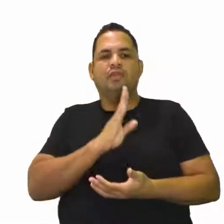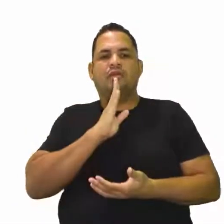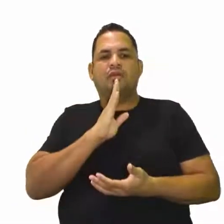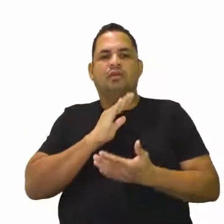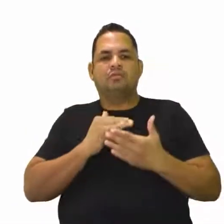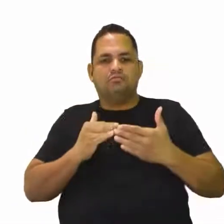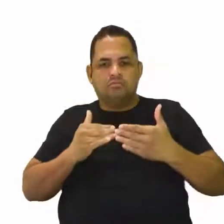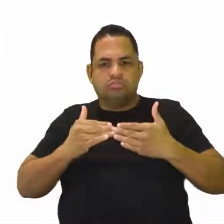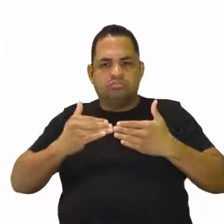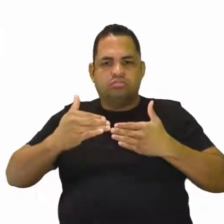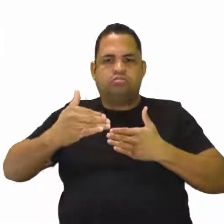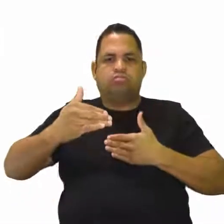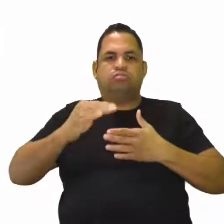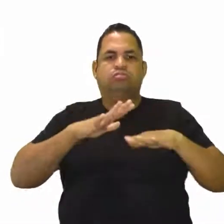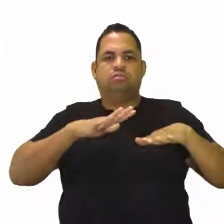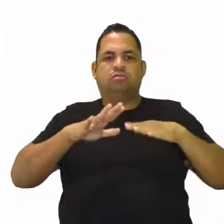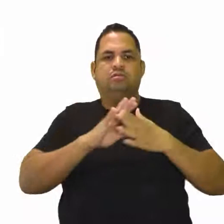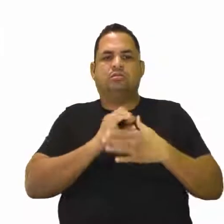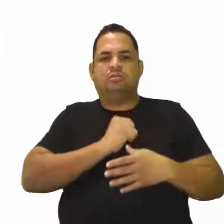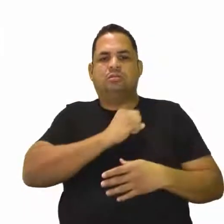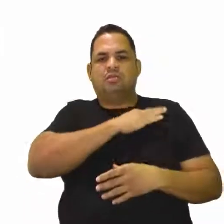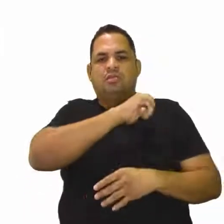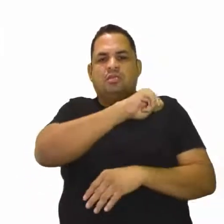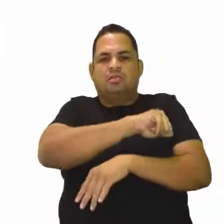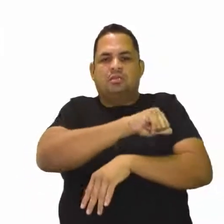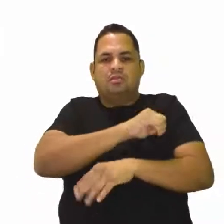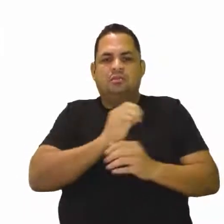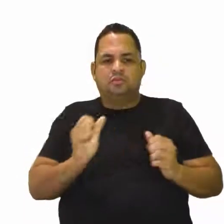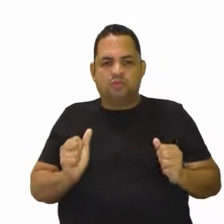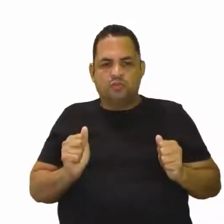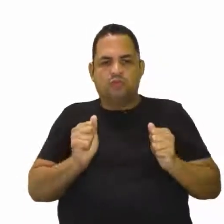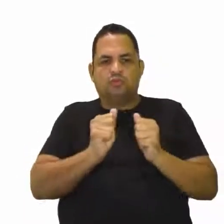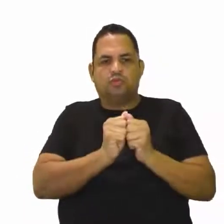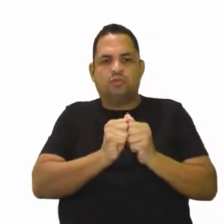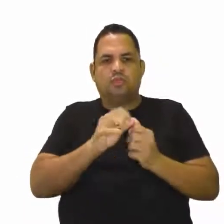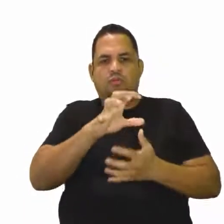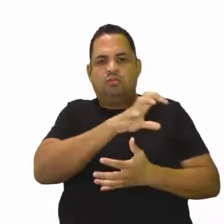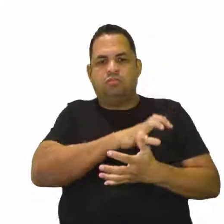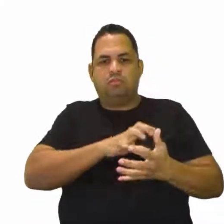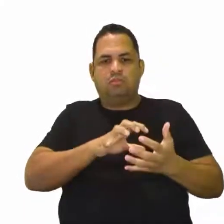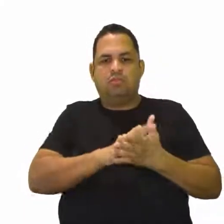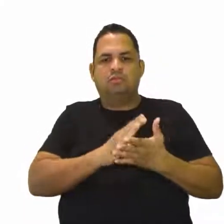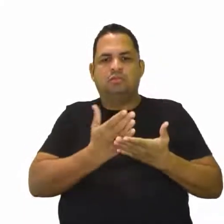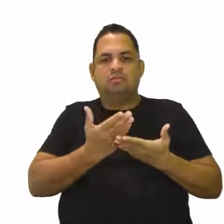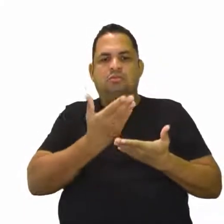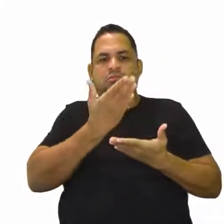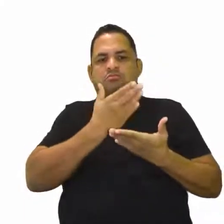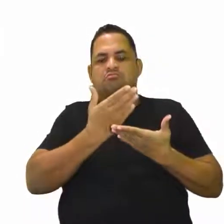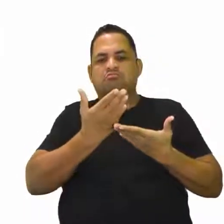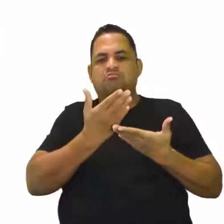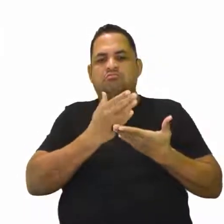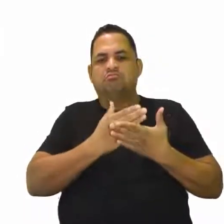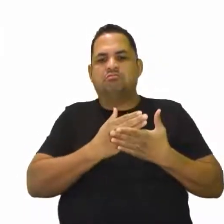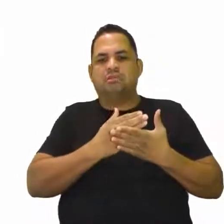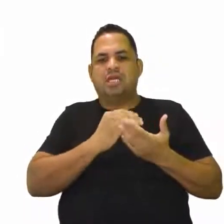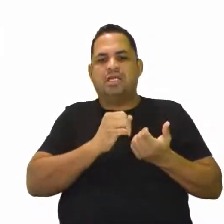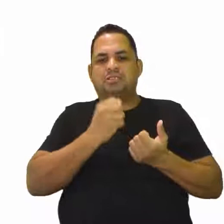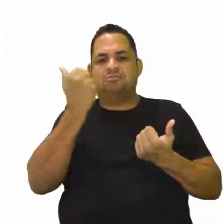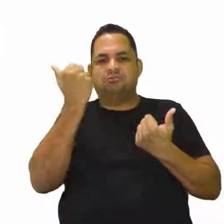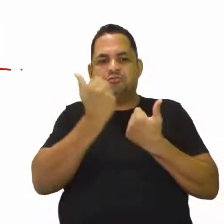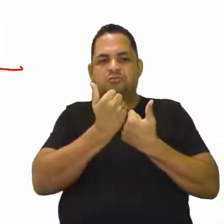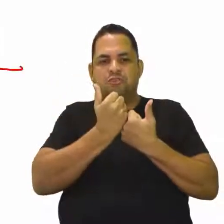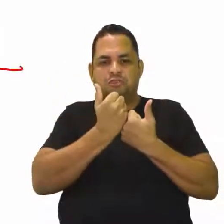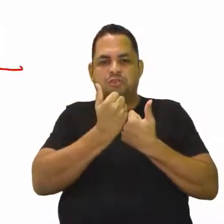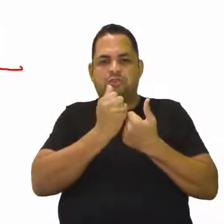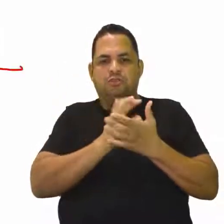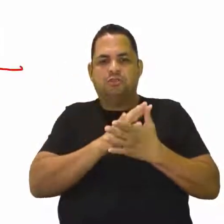Reconhecendo o avanço do movimento, os militares do Rio de Janeiro aliaram-se aos revoltosos e depuseram o presidente Washington Luiz em 24